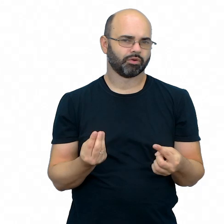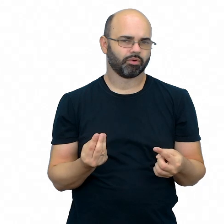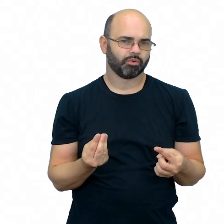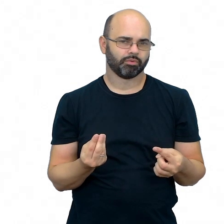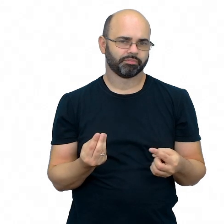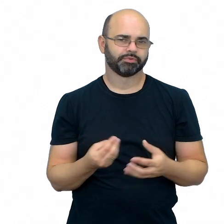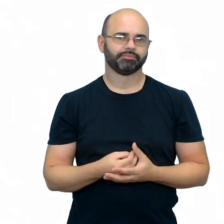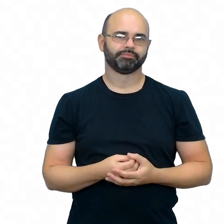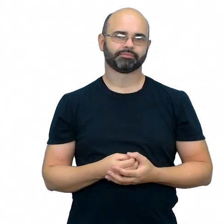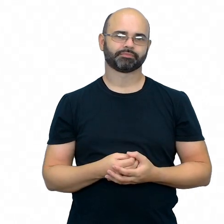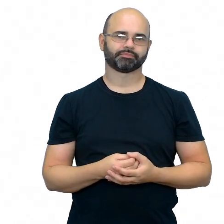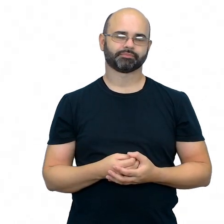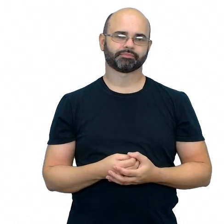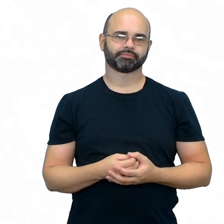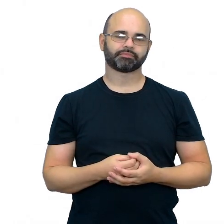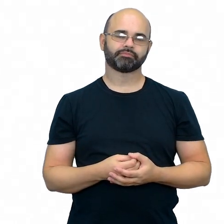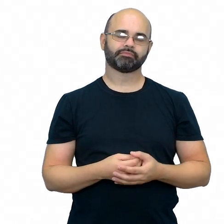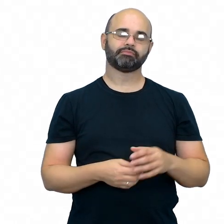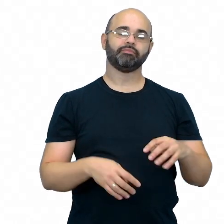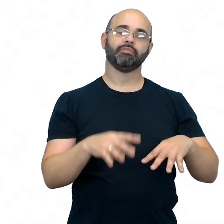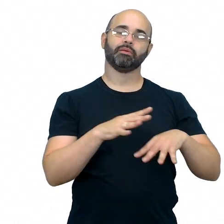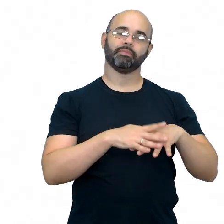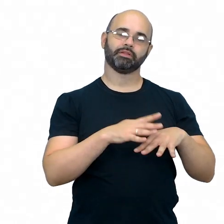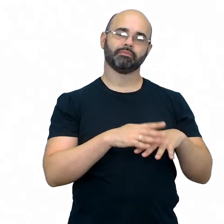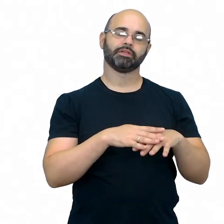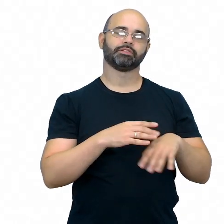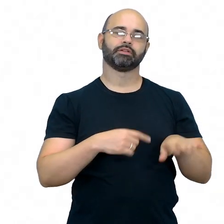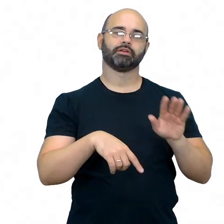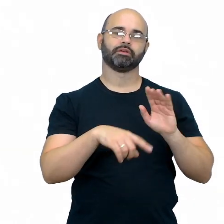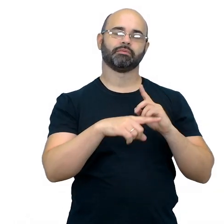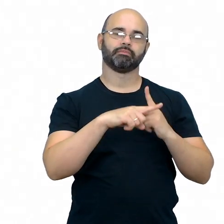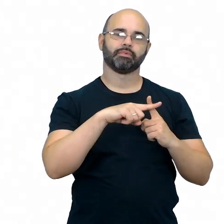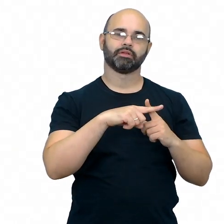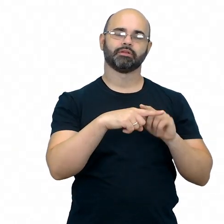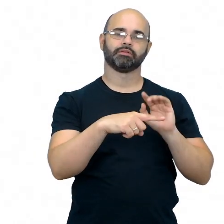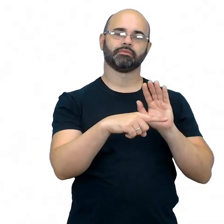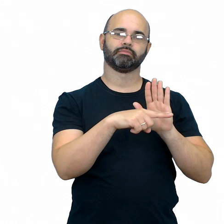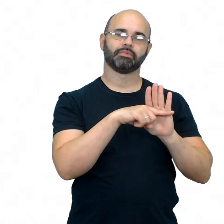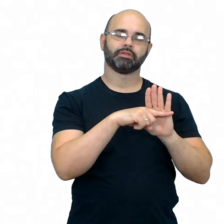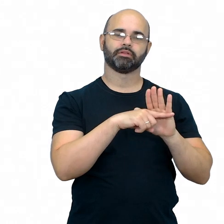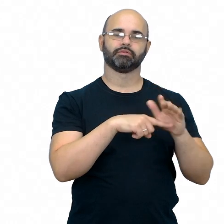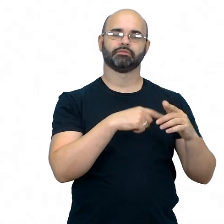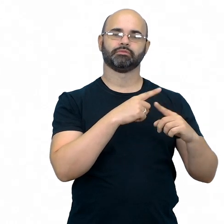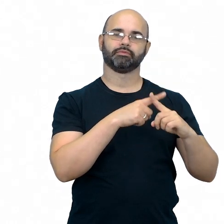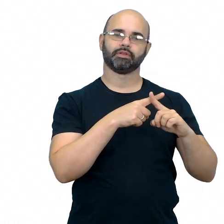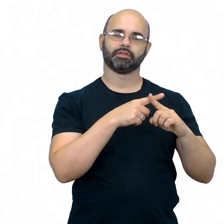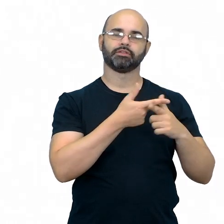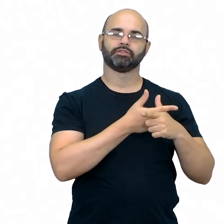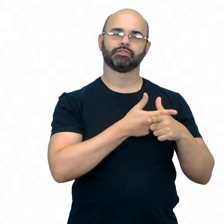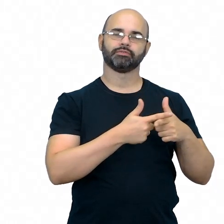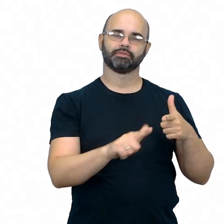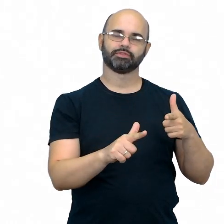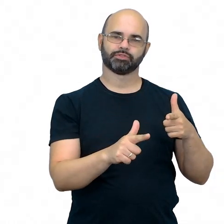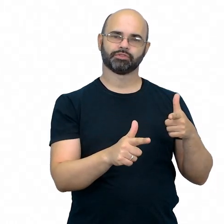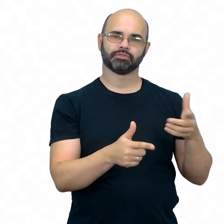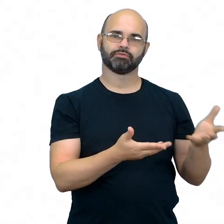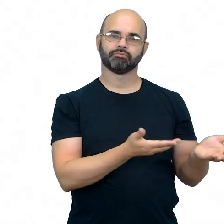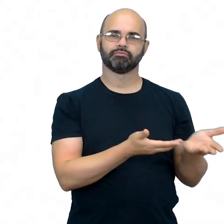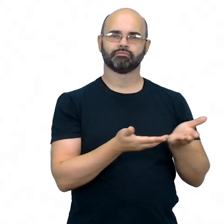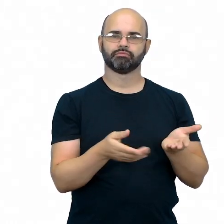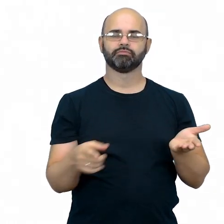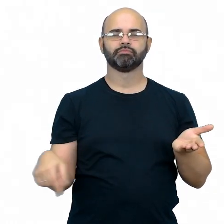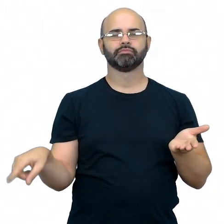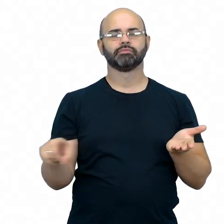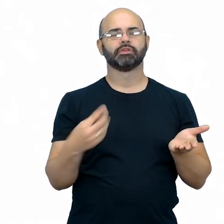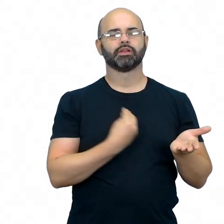né, das operações matemáticas, apresentar para esses estudantes qual que é a proposta dessa aprendizagem, quais